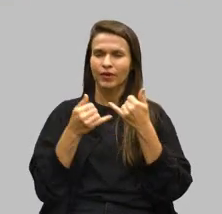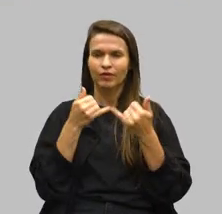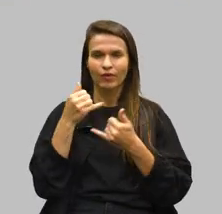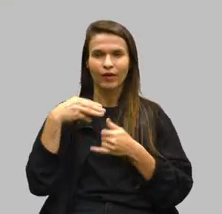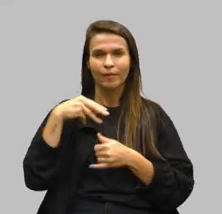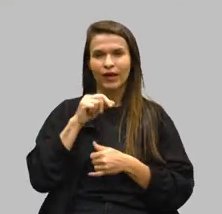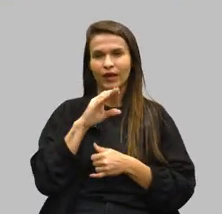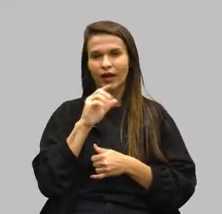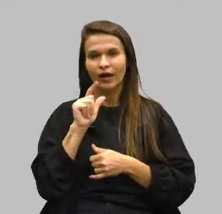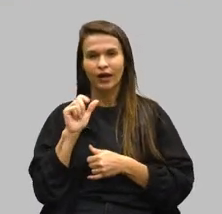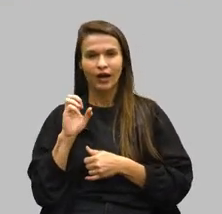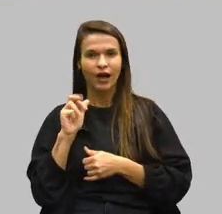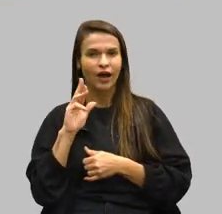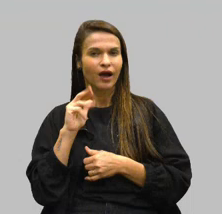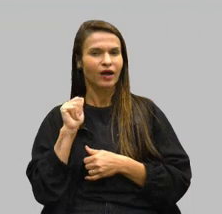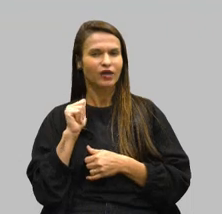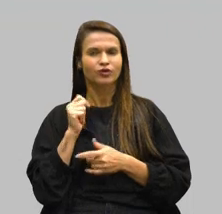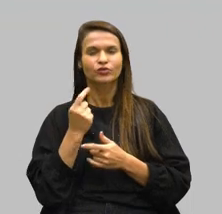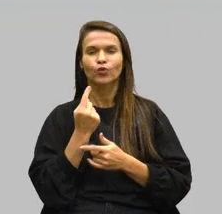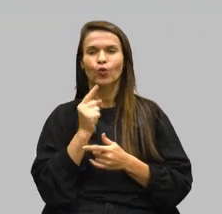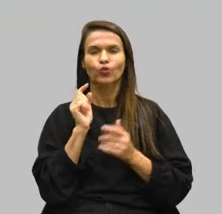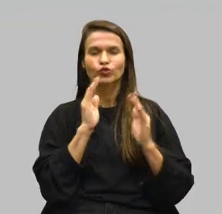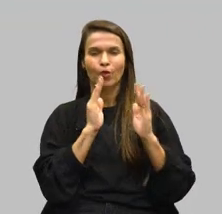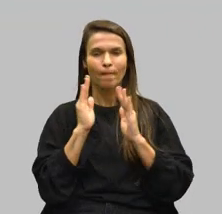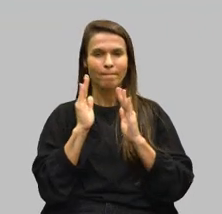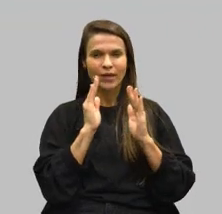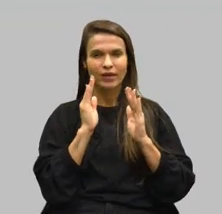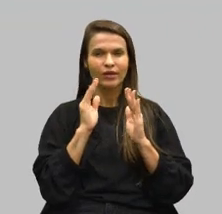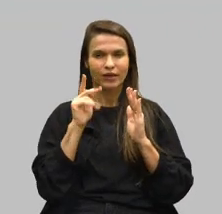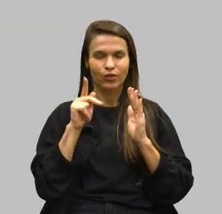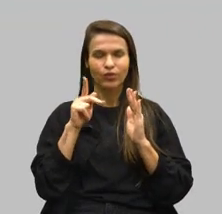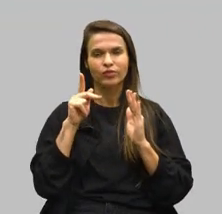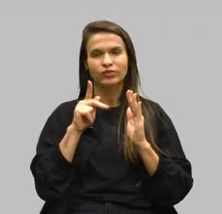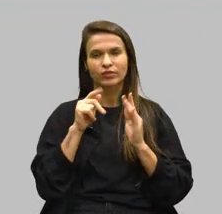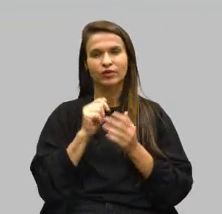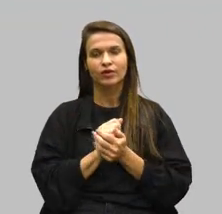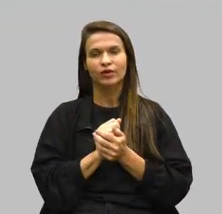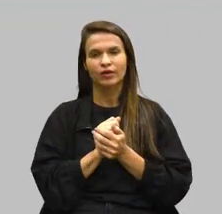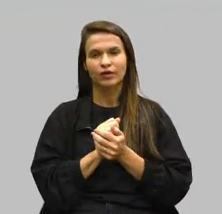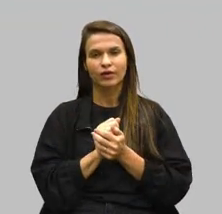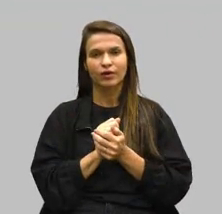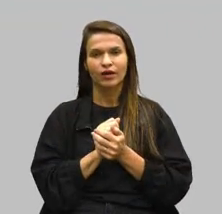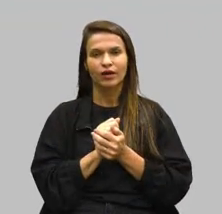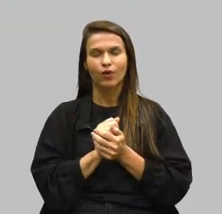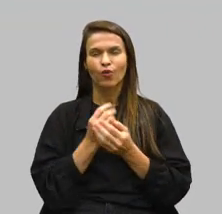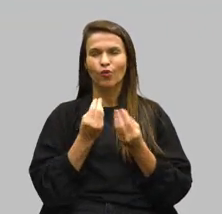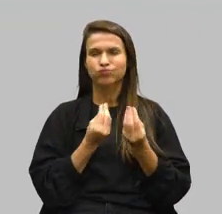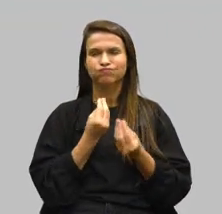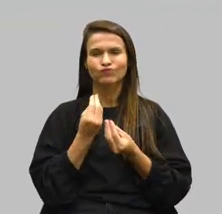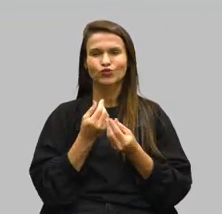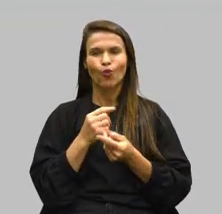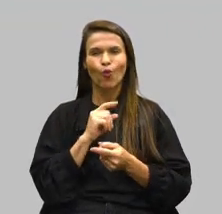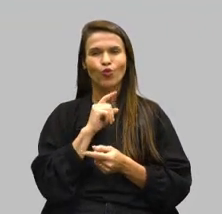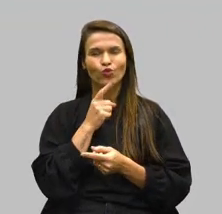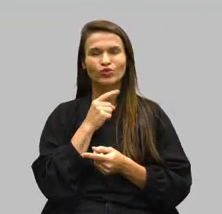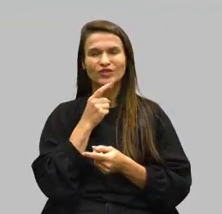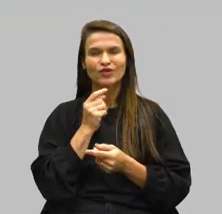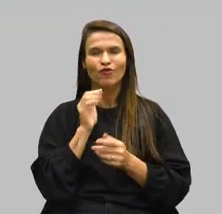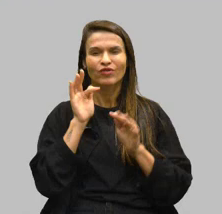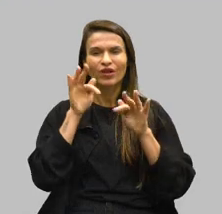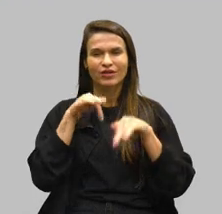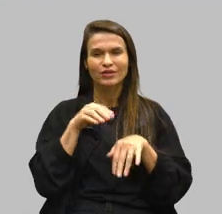faculdade lá t no último período terminar falei é um pesar o meu mandato não me dar tempo de eu terminar o doutorado que eu queria